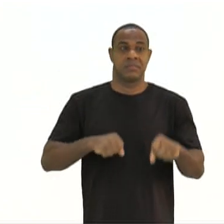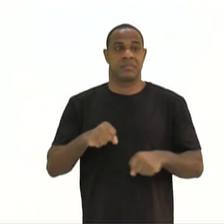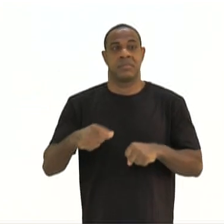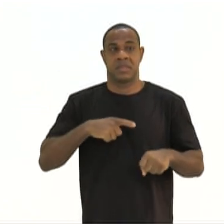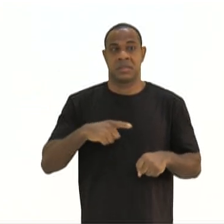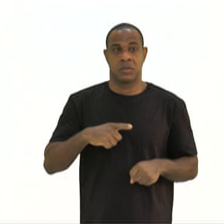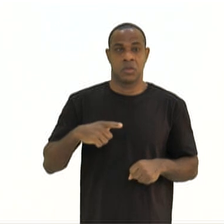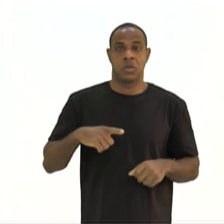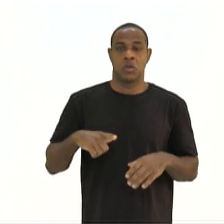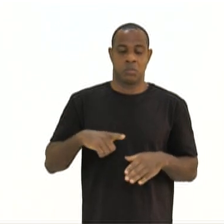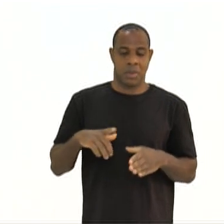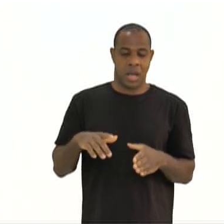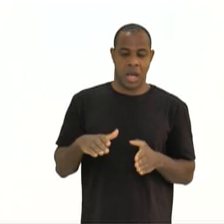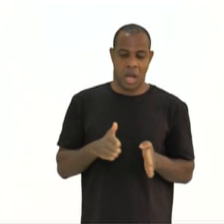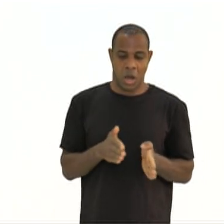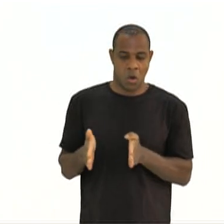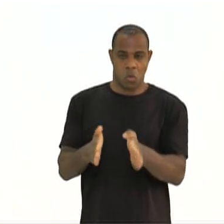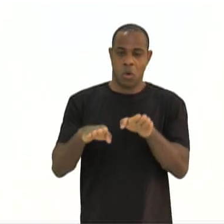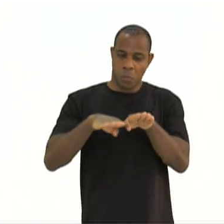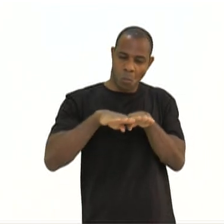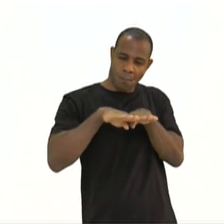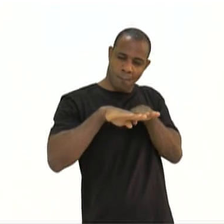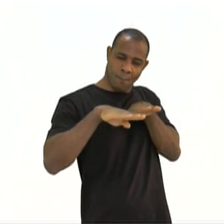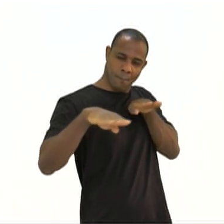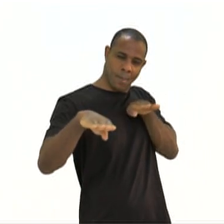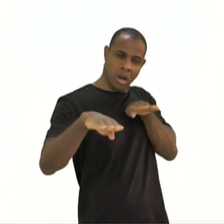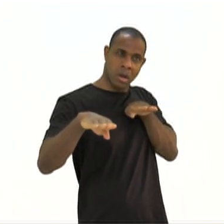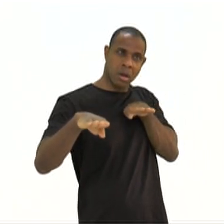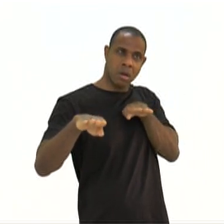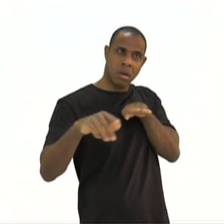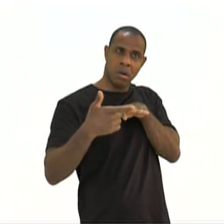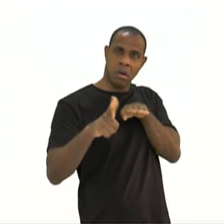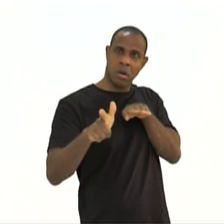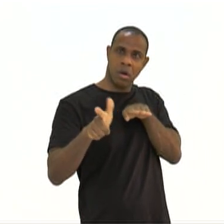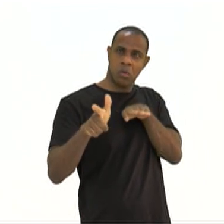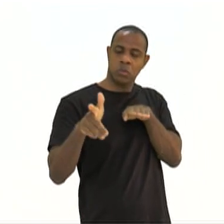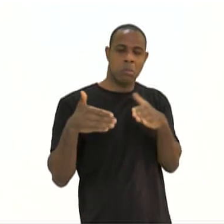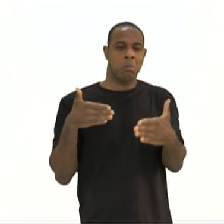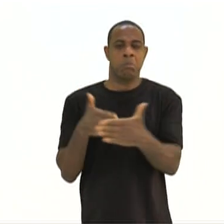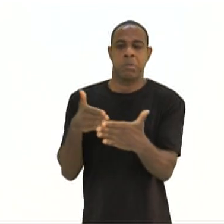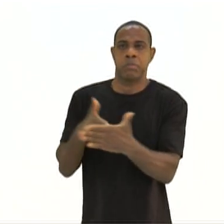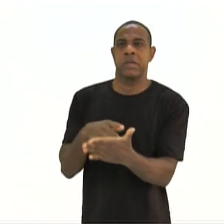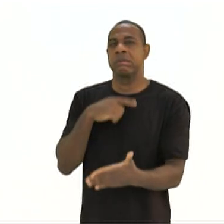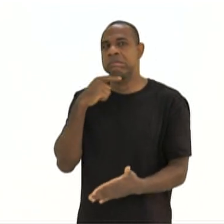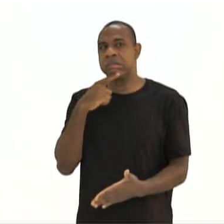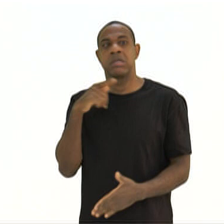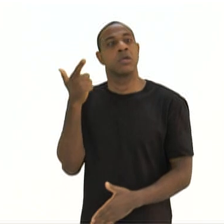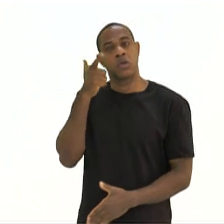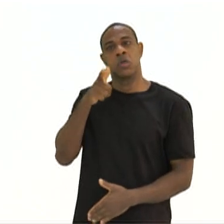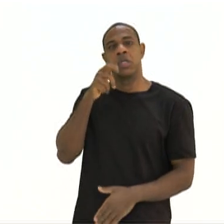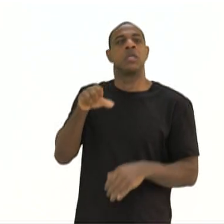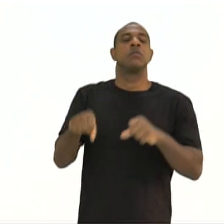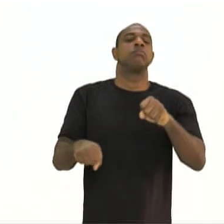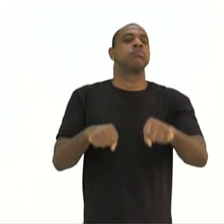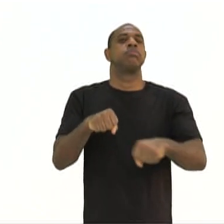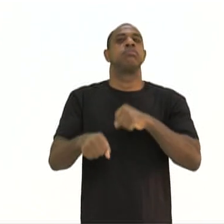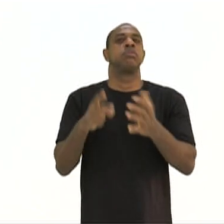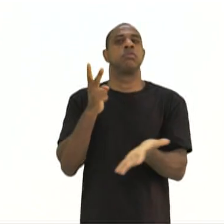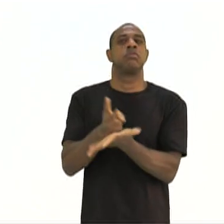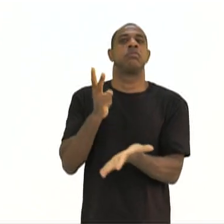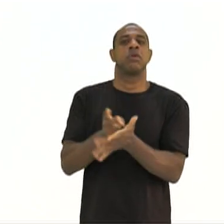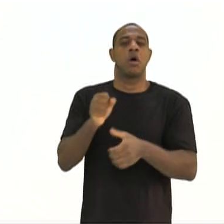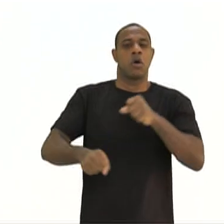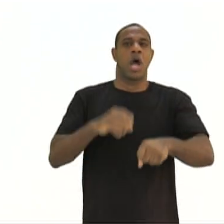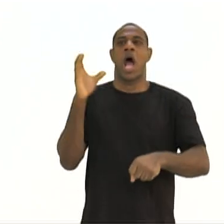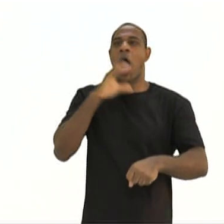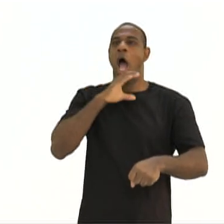rua bem retinha, bem plana e que não tenha nenhum obstáculo na frente, que ela consiga manter uma velocidade